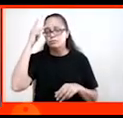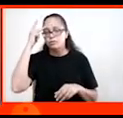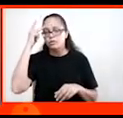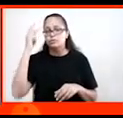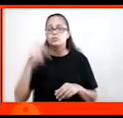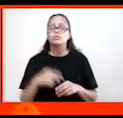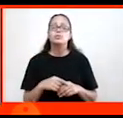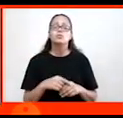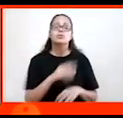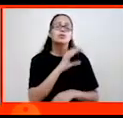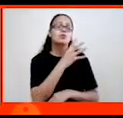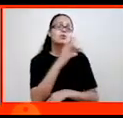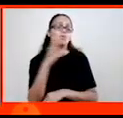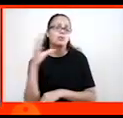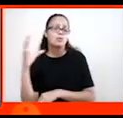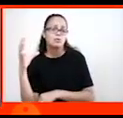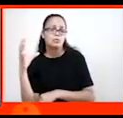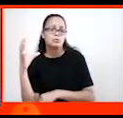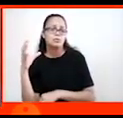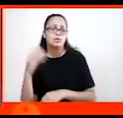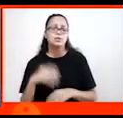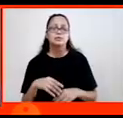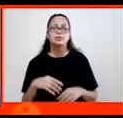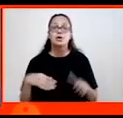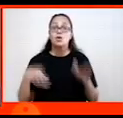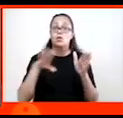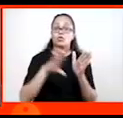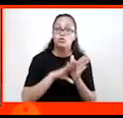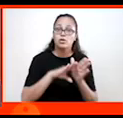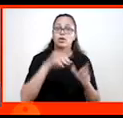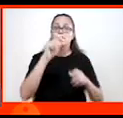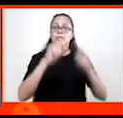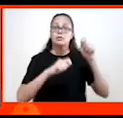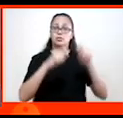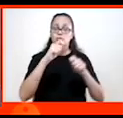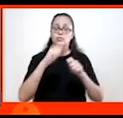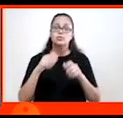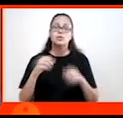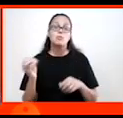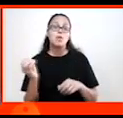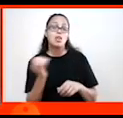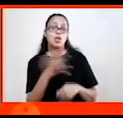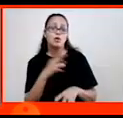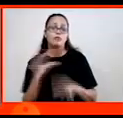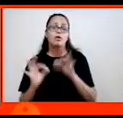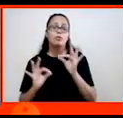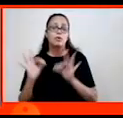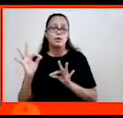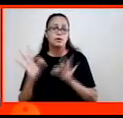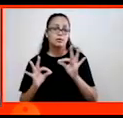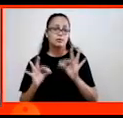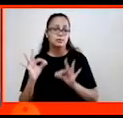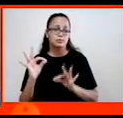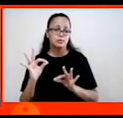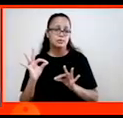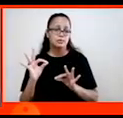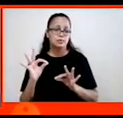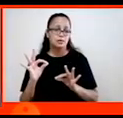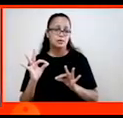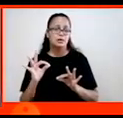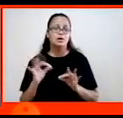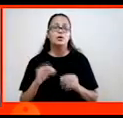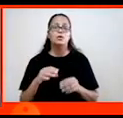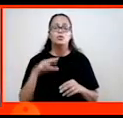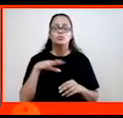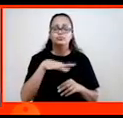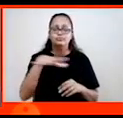natureza. Então, com a chegada da indústria, aconteceu também uma nova organização do espaço geográfico. O espaço geográfico é